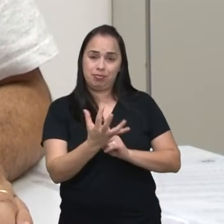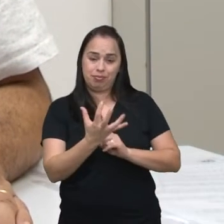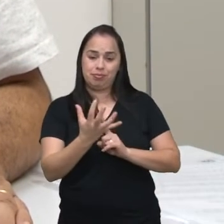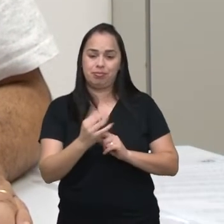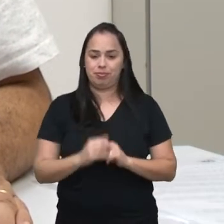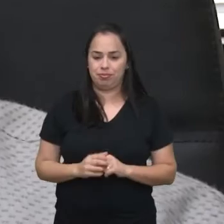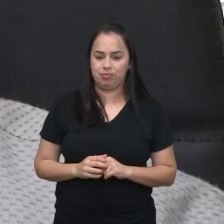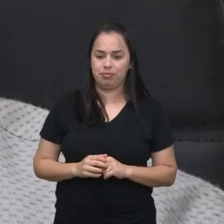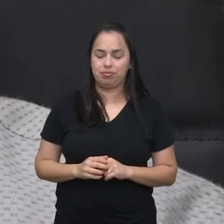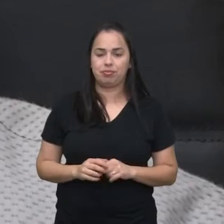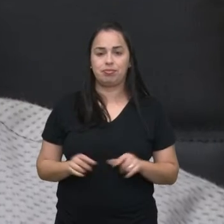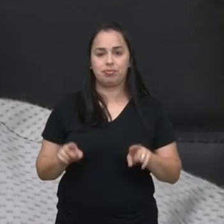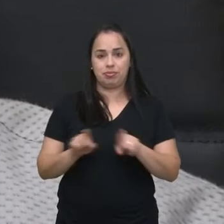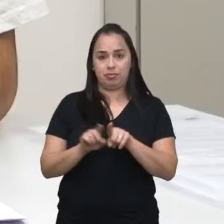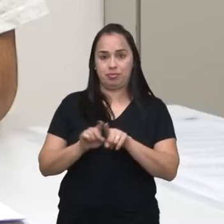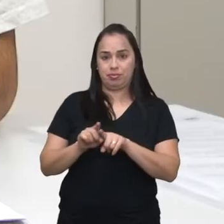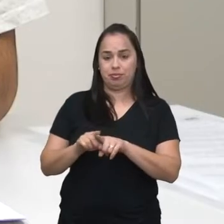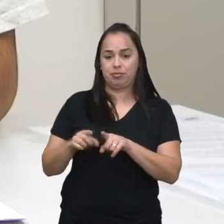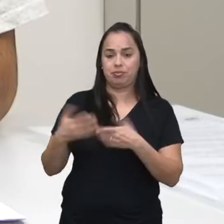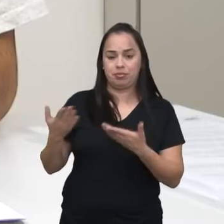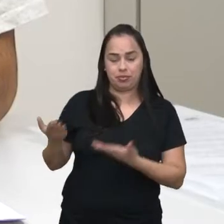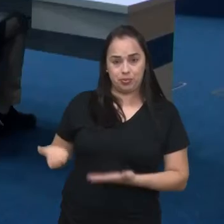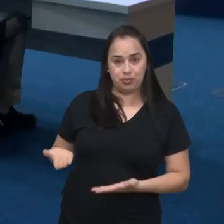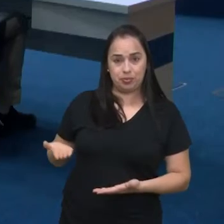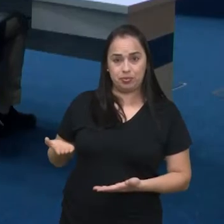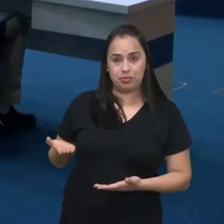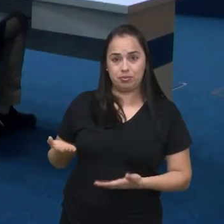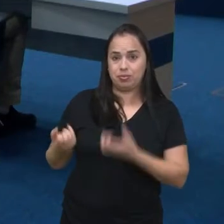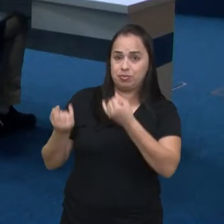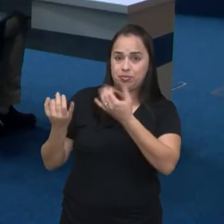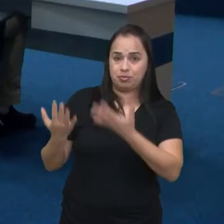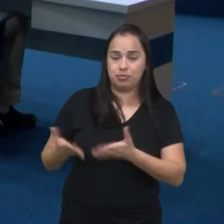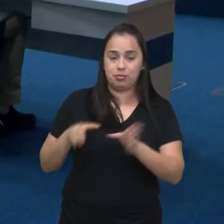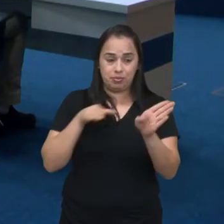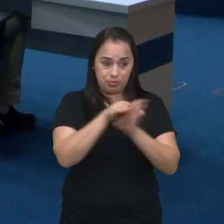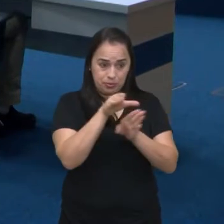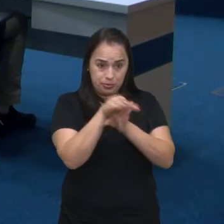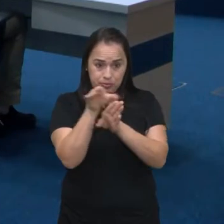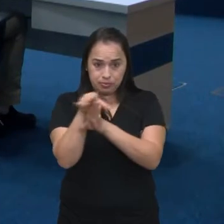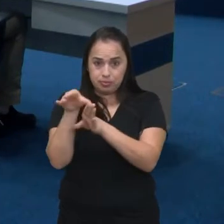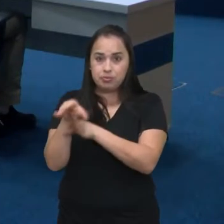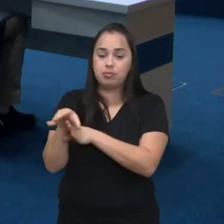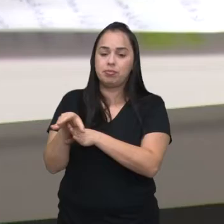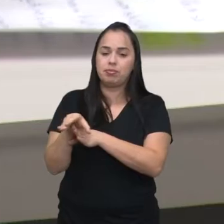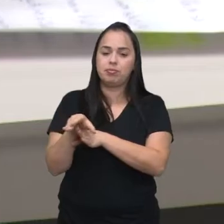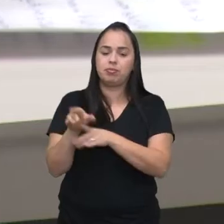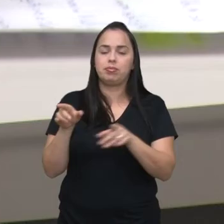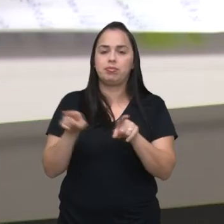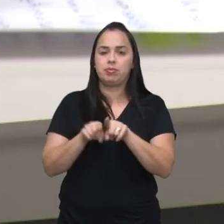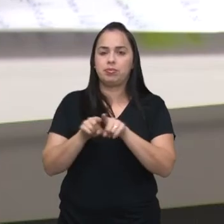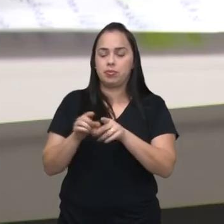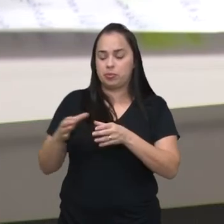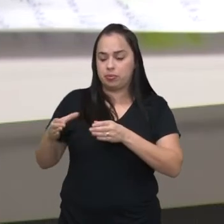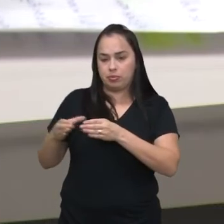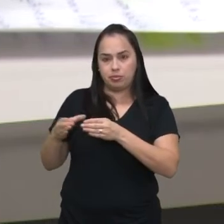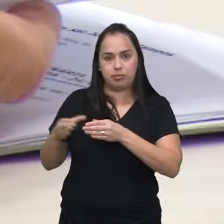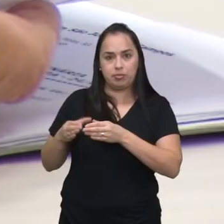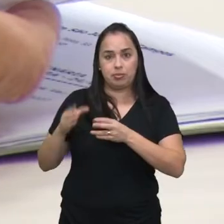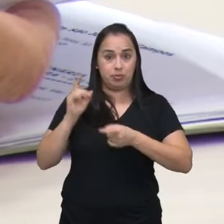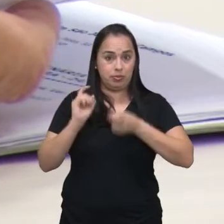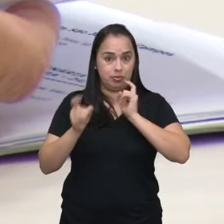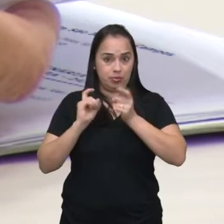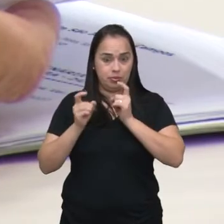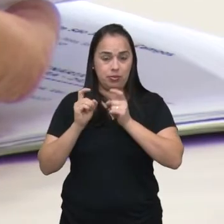tendo um impacto enorme ainda segundo os parlamentares além do trabalho de orientação aos munícipes a comissão está